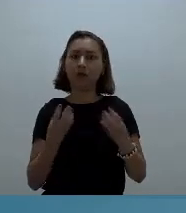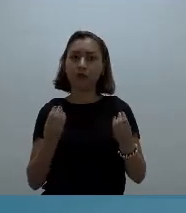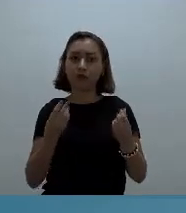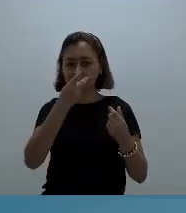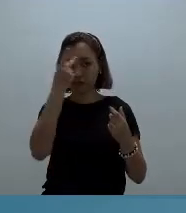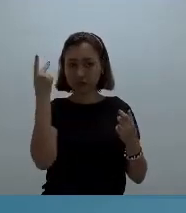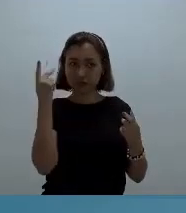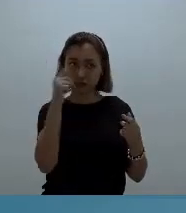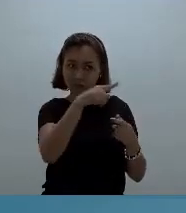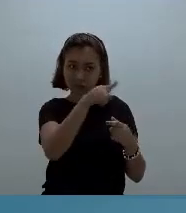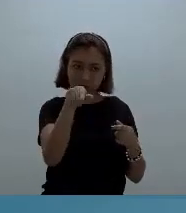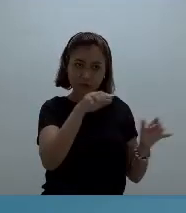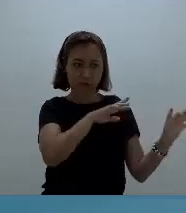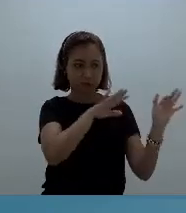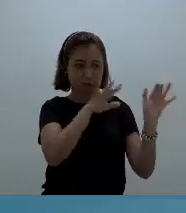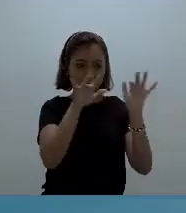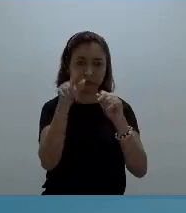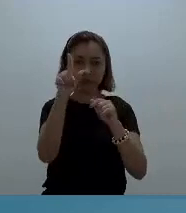estava